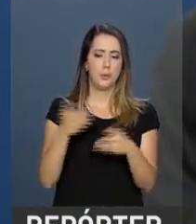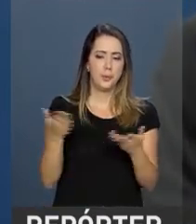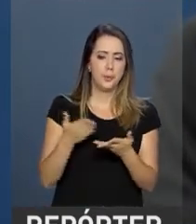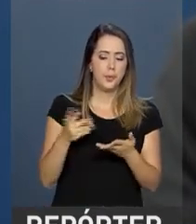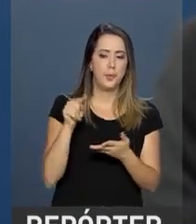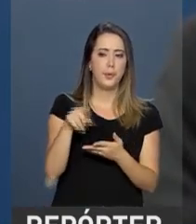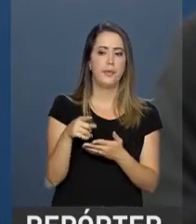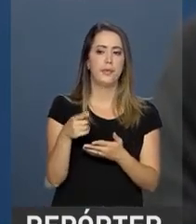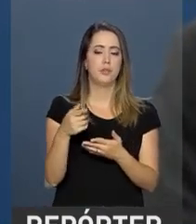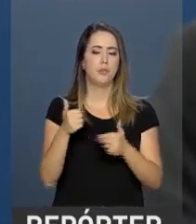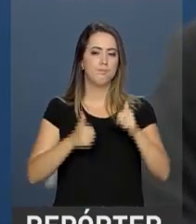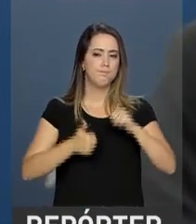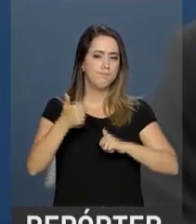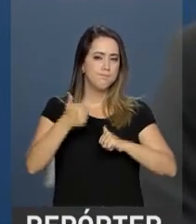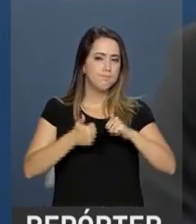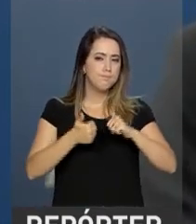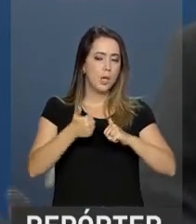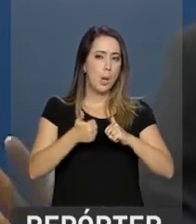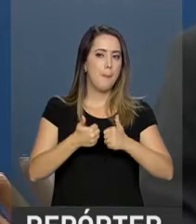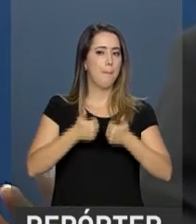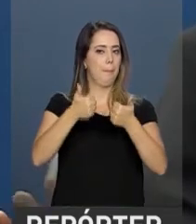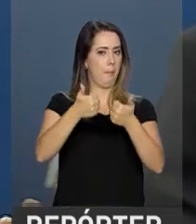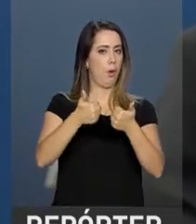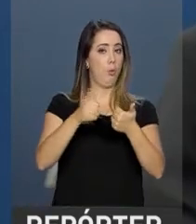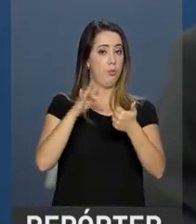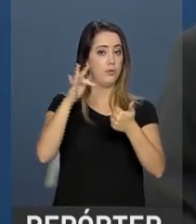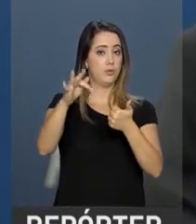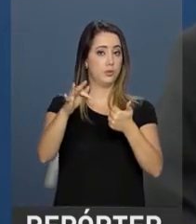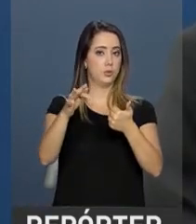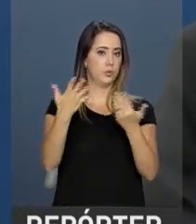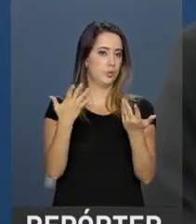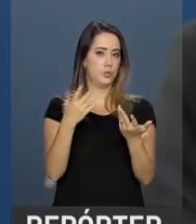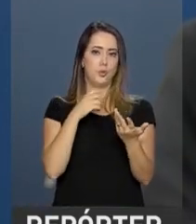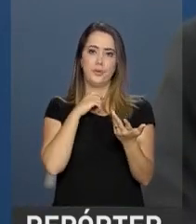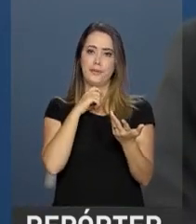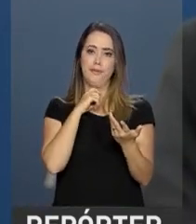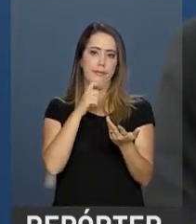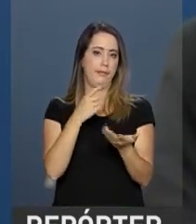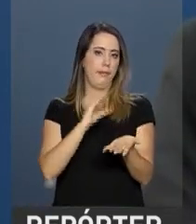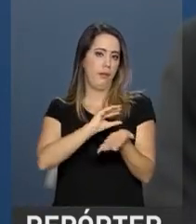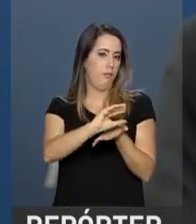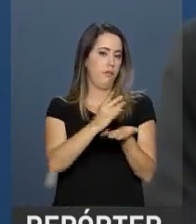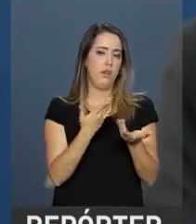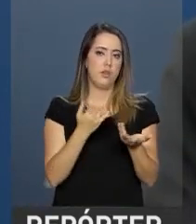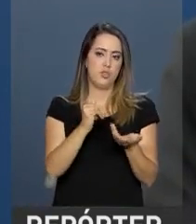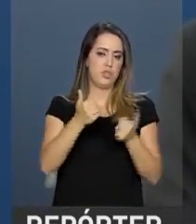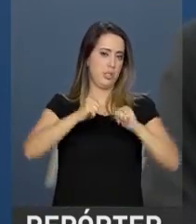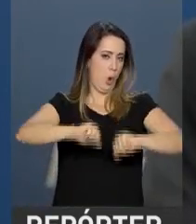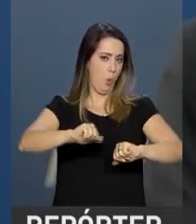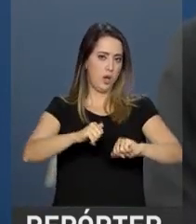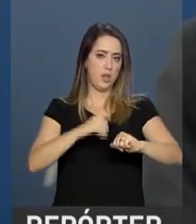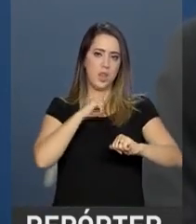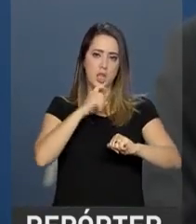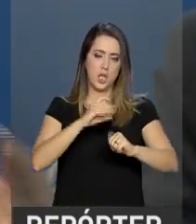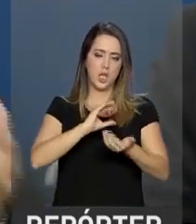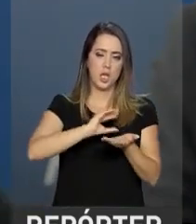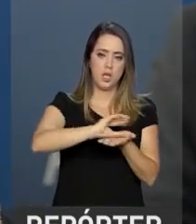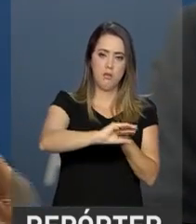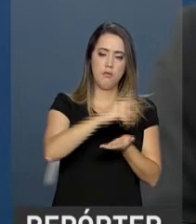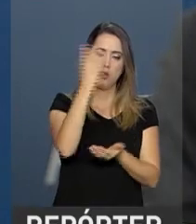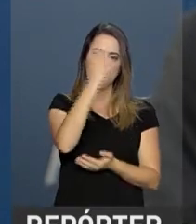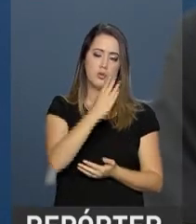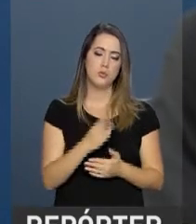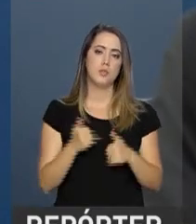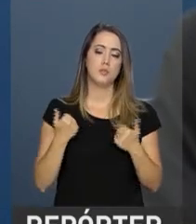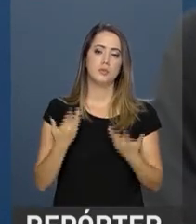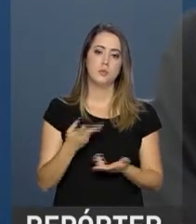a revelar as potencialidades o empresário faz investimentos então digamos assim até que a deixa para